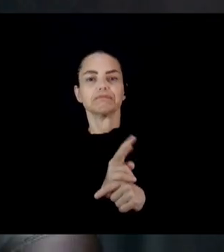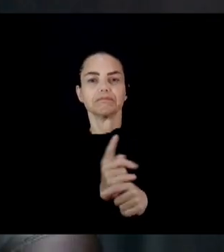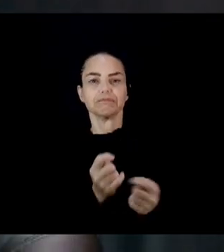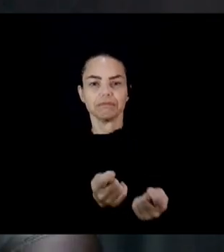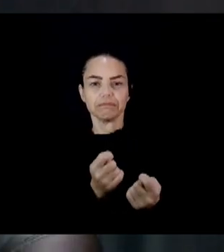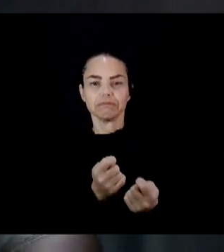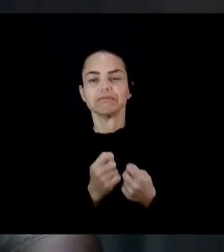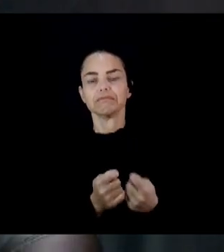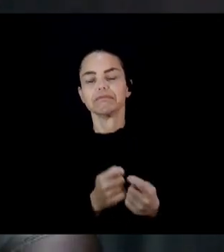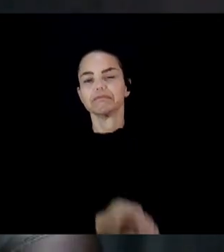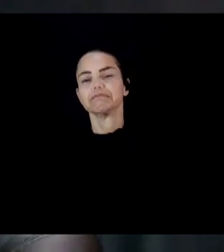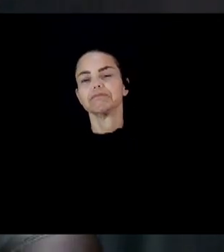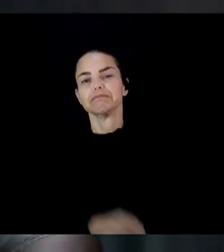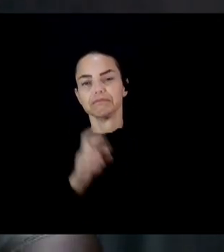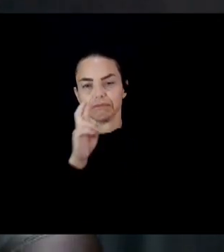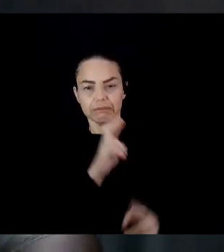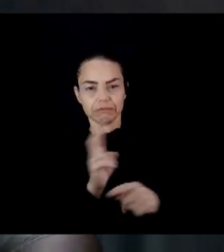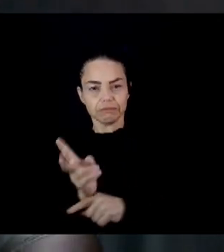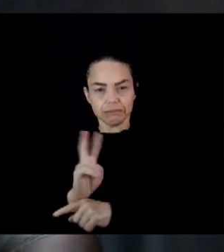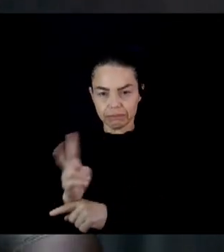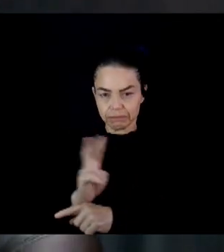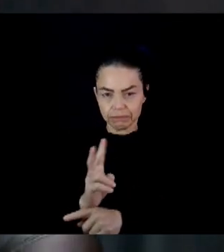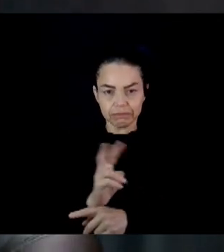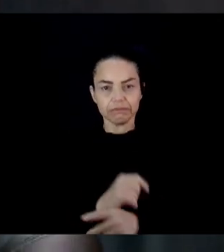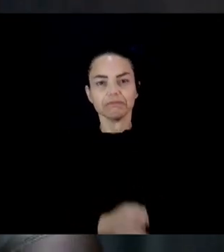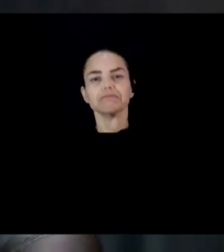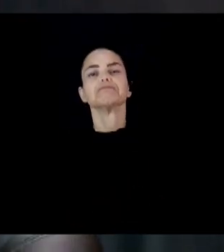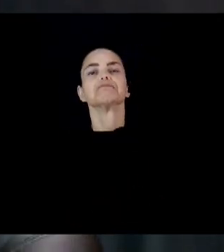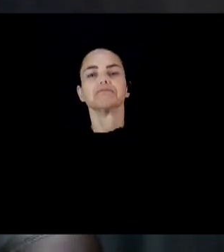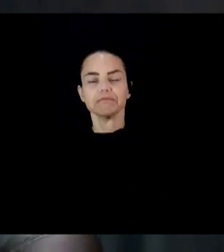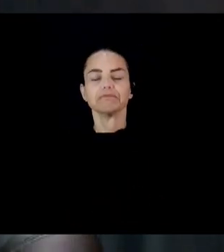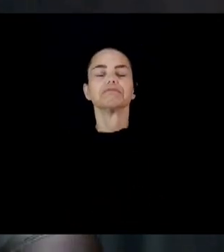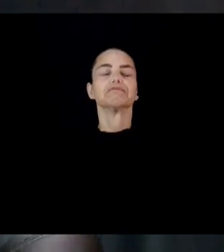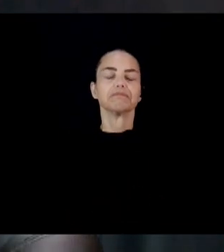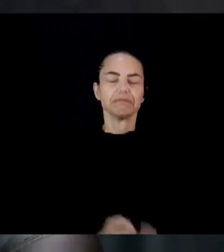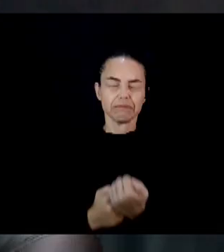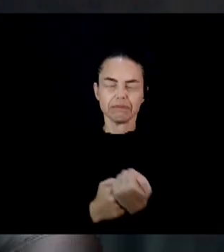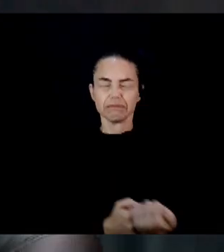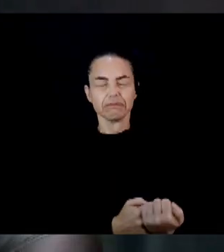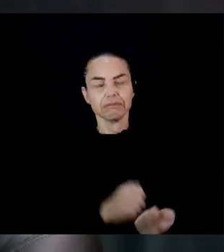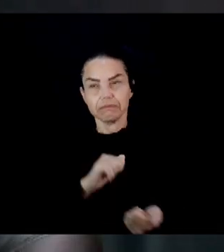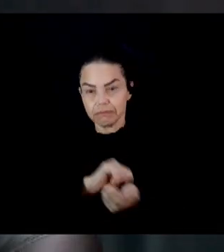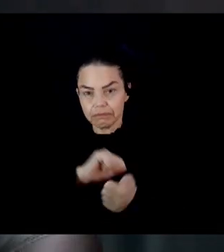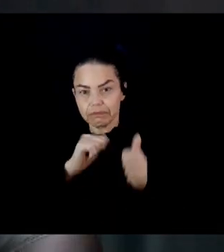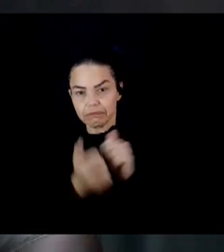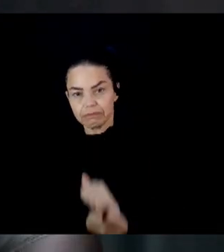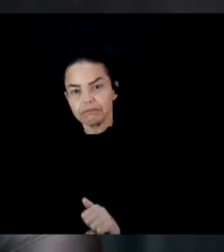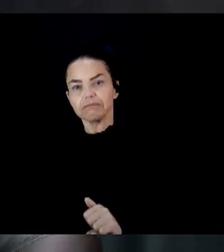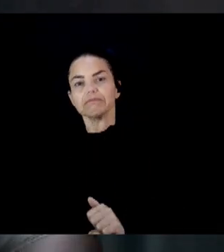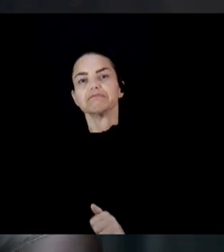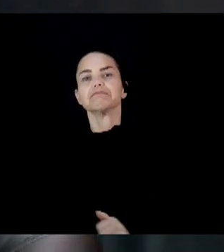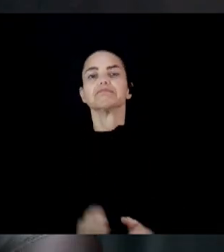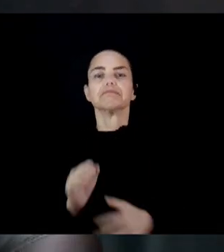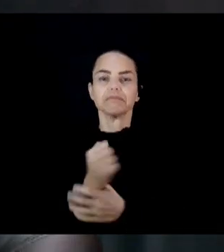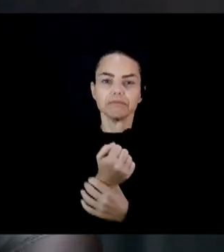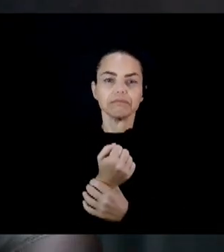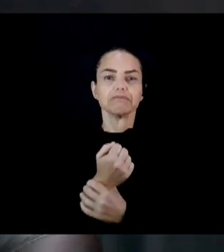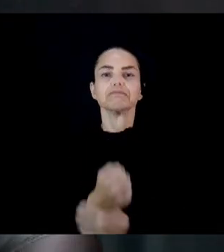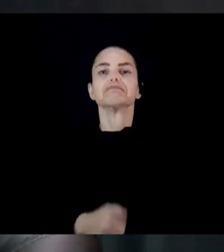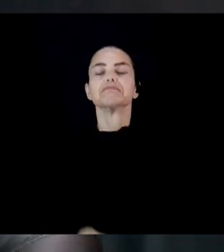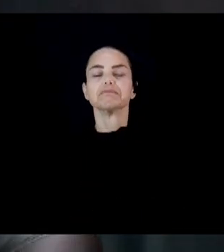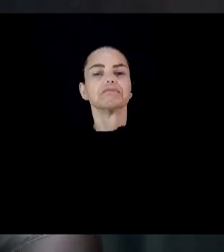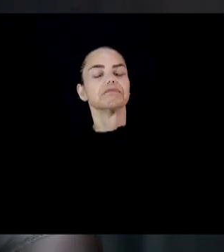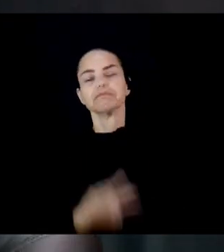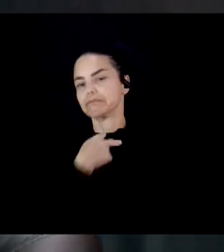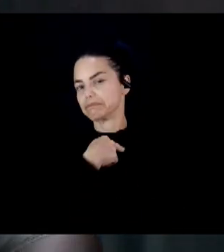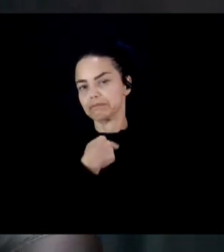uma supervisão, dependendo do caso, precisa de um auxílio, uma adaptação, né, para ter essa segurança, mas a gente não pode, de